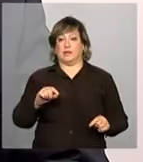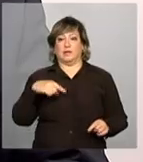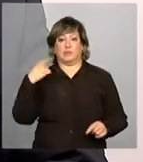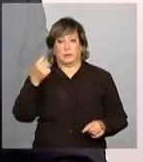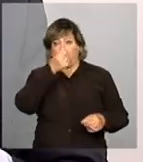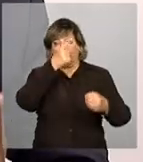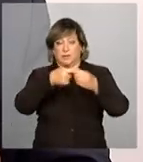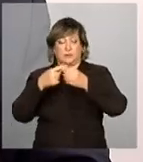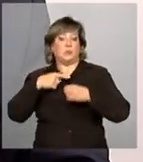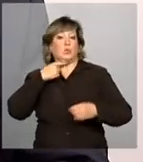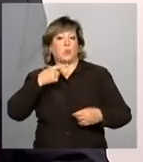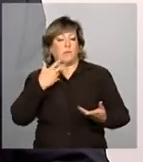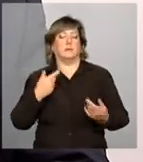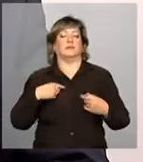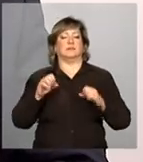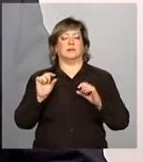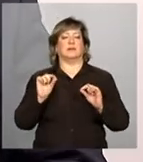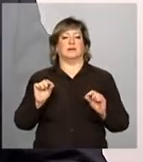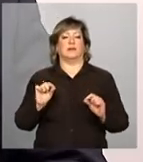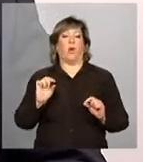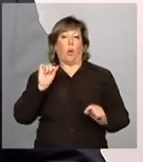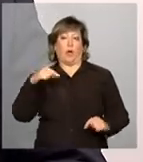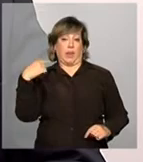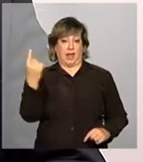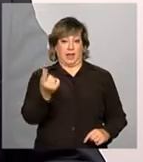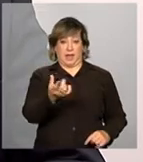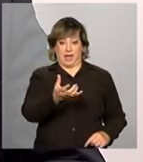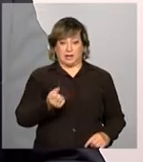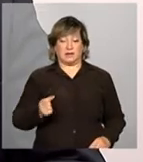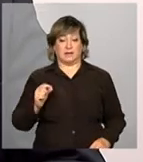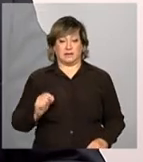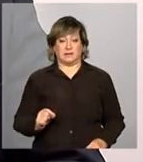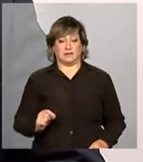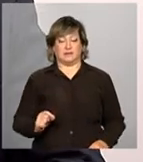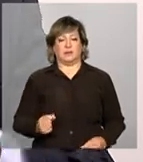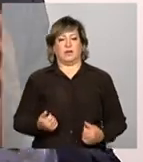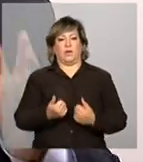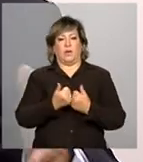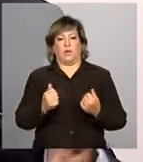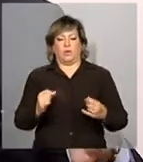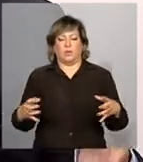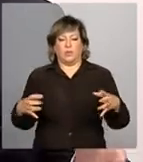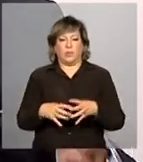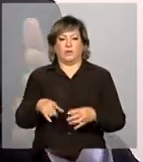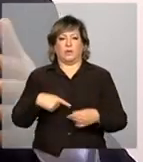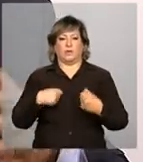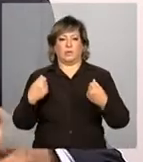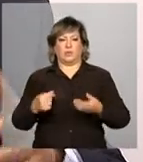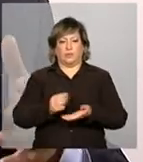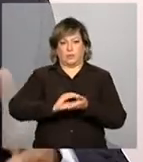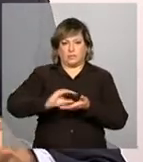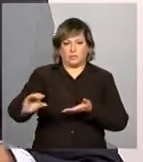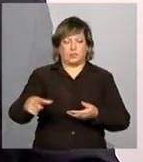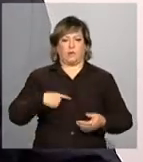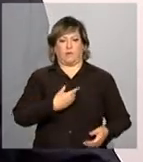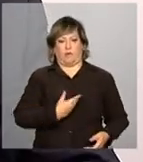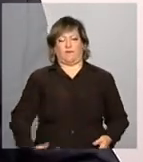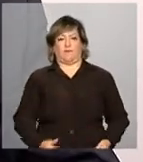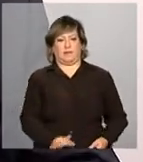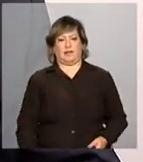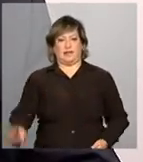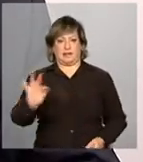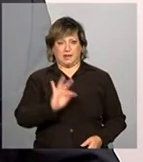quer dizer o que eles recebem do do confinante família parcela do cofinanciamento Federal aquelas despesas que são elegíveis para